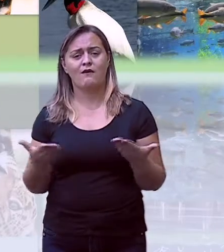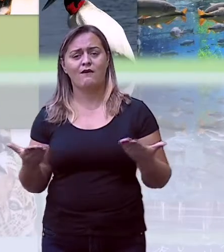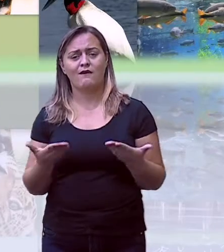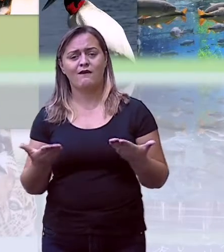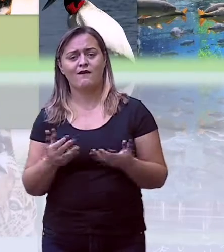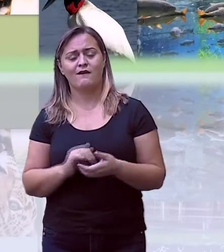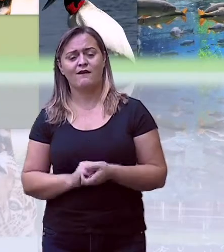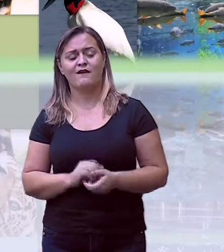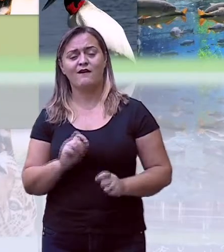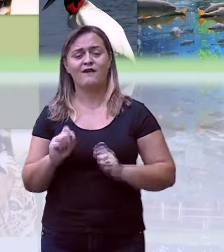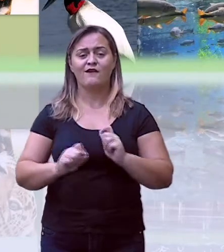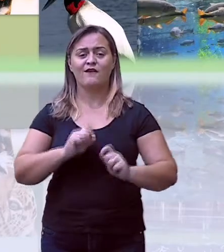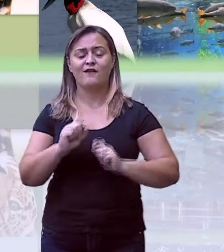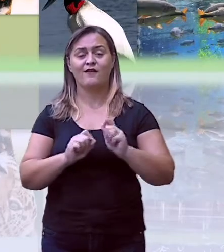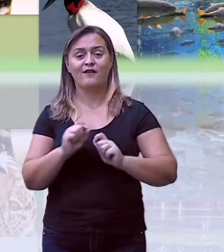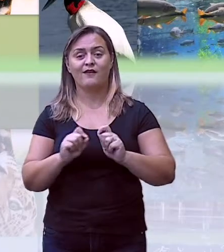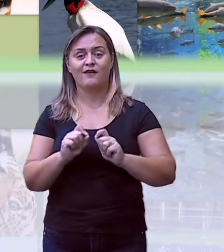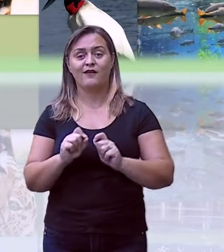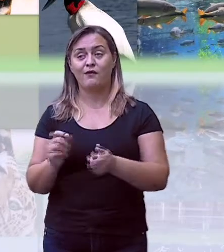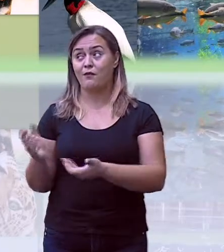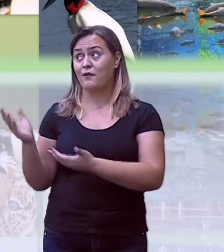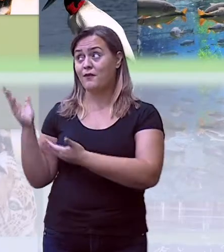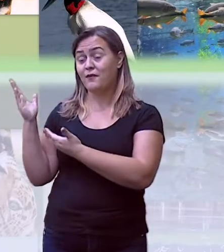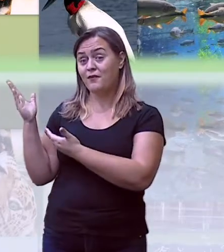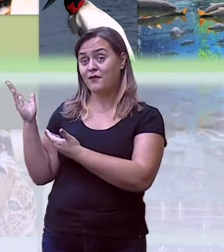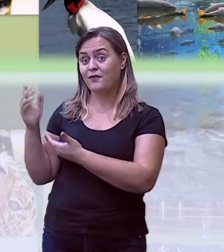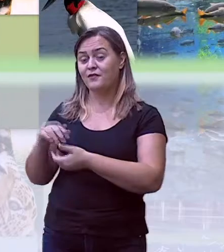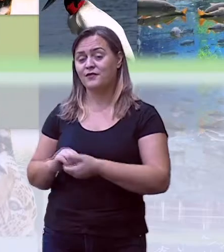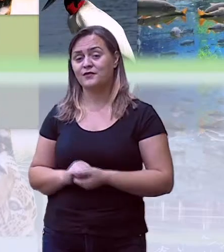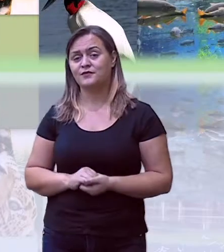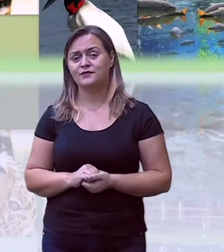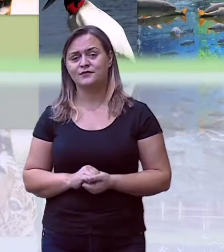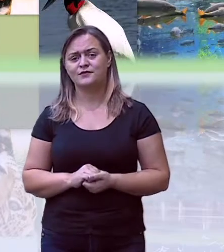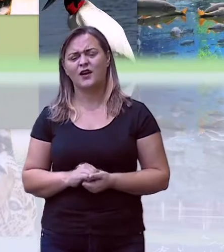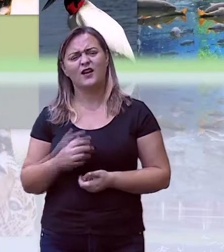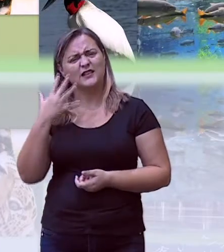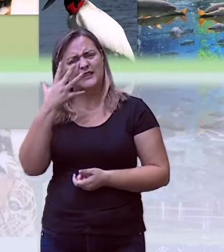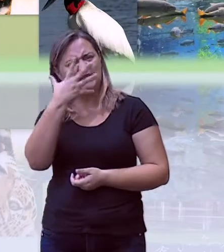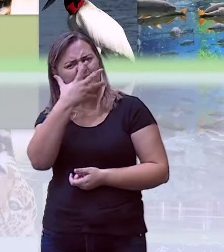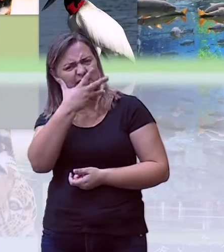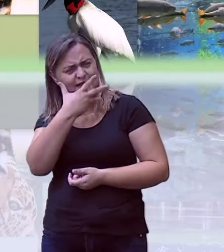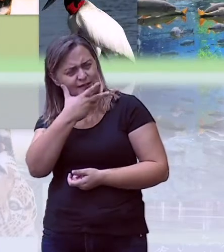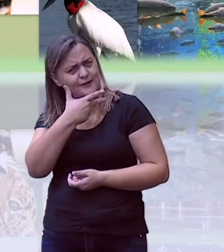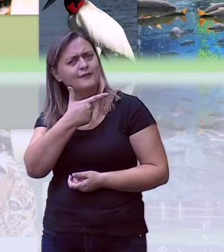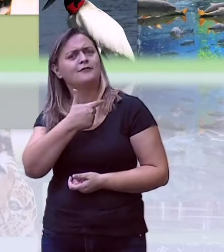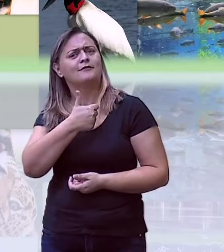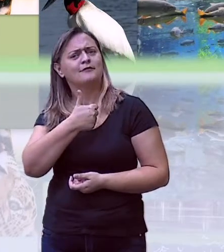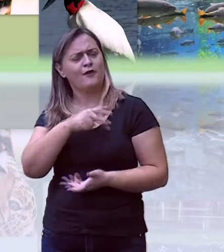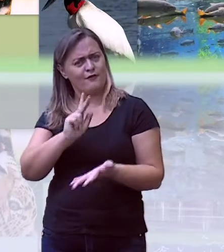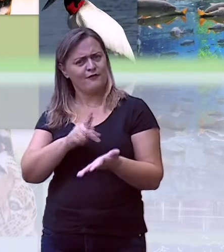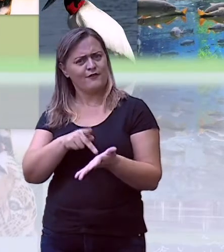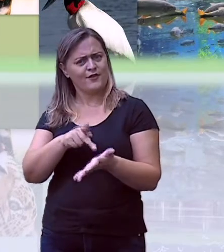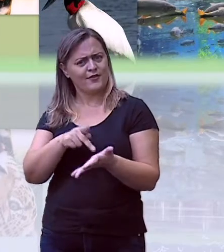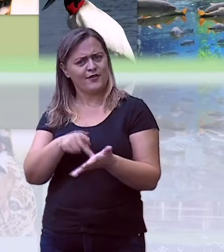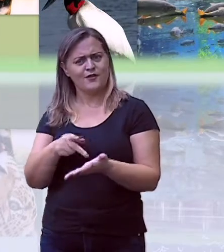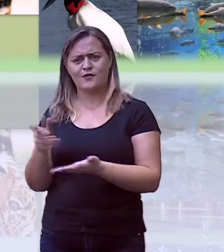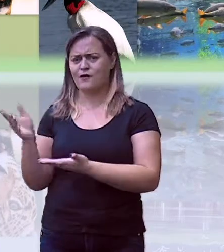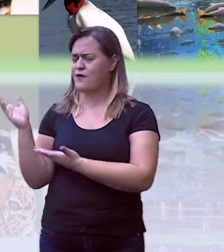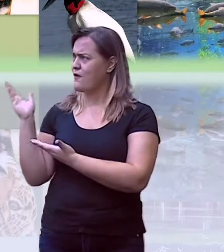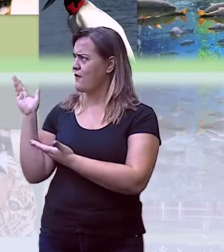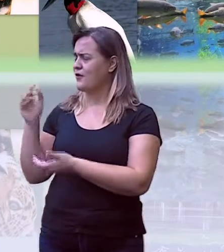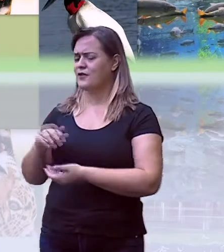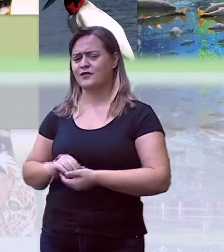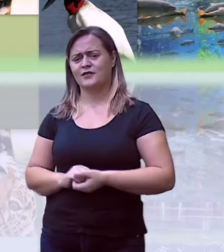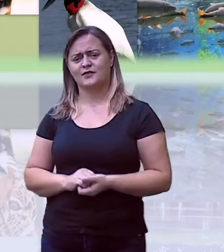a ele. Olha aí, que linda esta paisagem, não é mesmo? Mas olha lá, que a